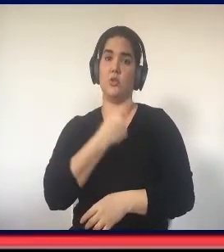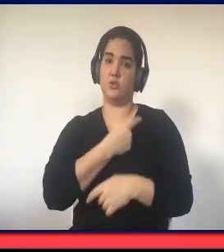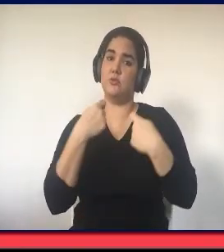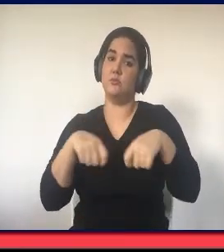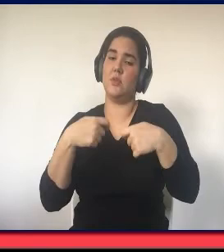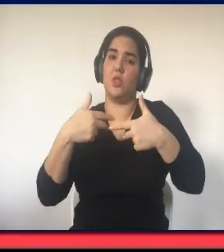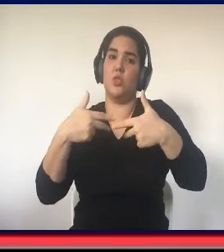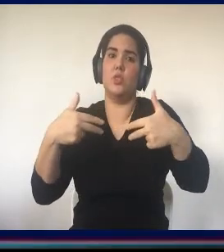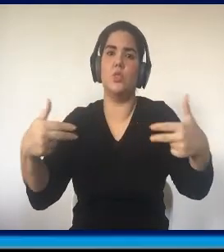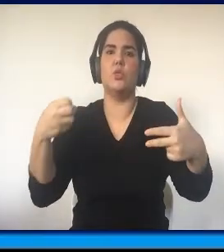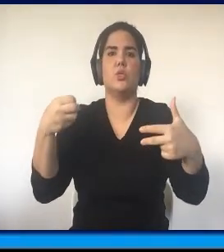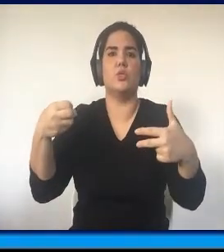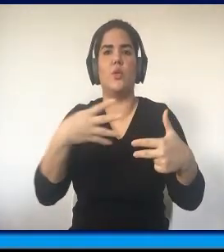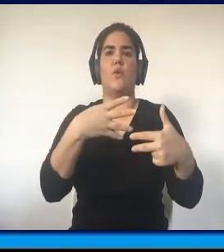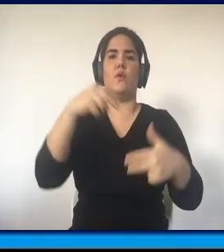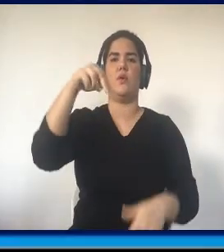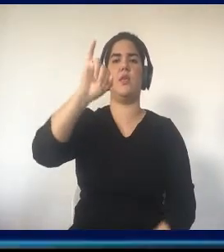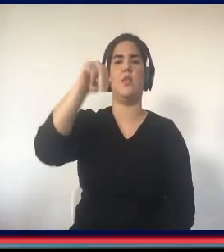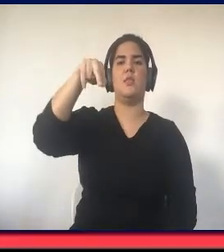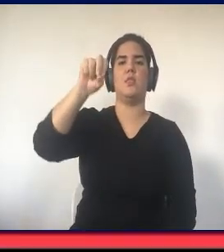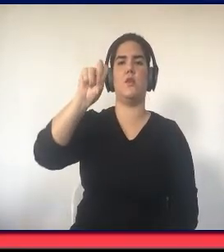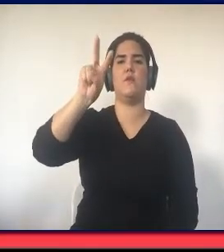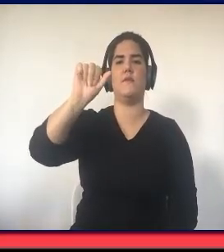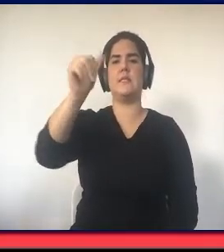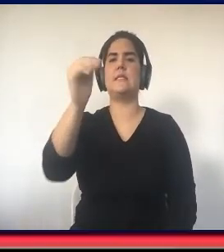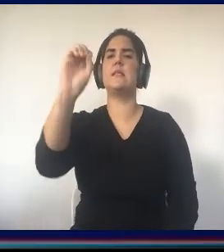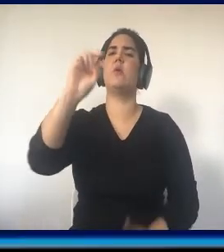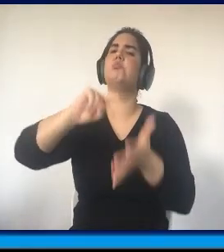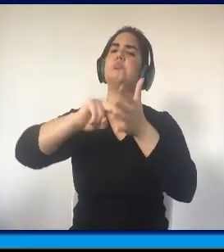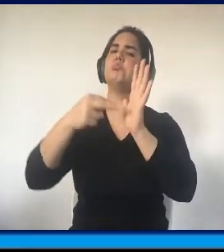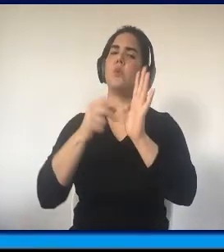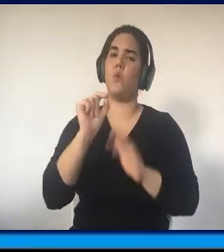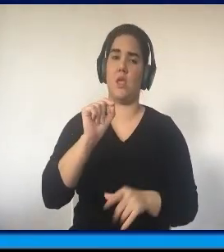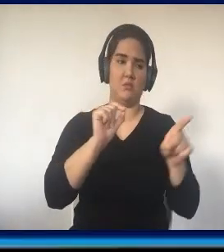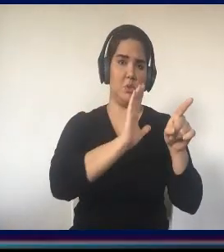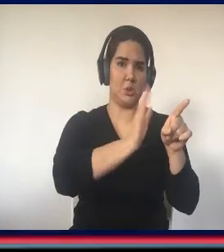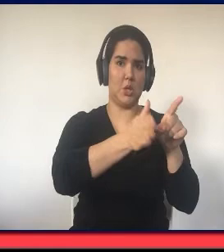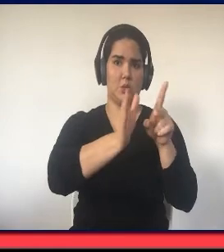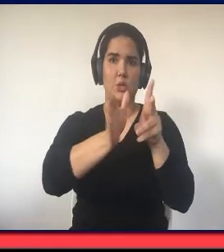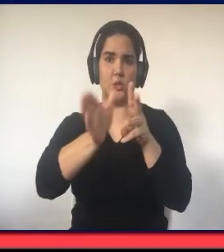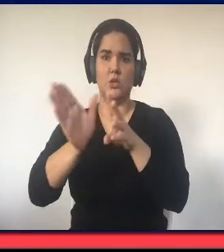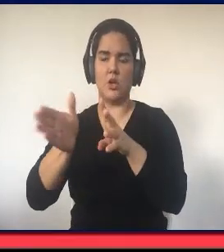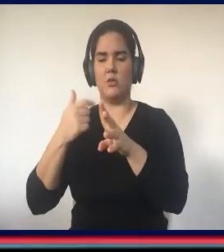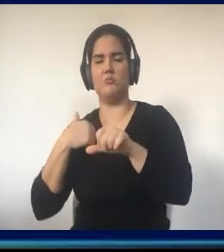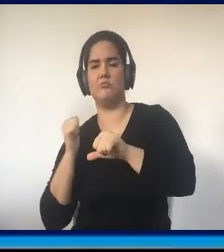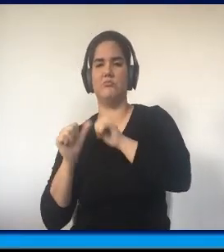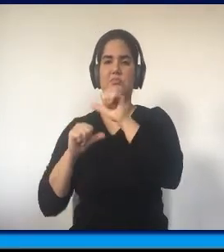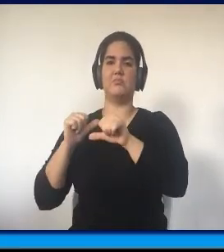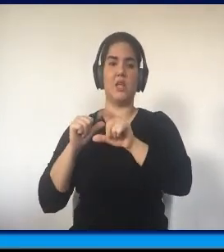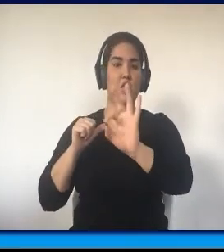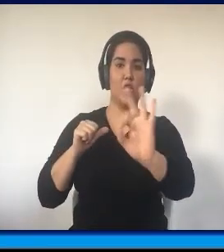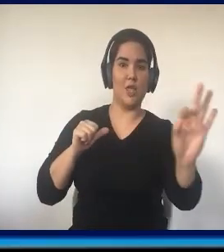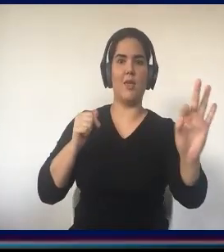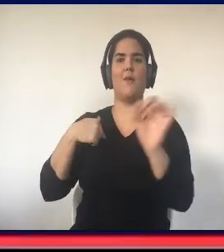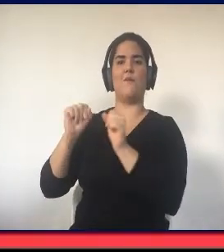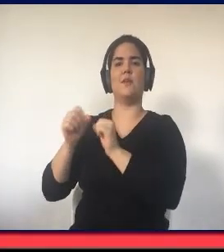inovação? É pegar aquilo que todo mundo tem e fazer aquilo que ninguém fez. E como que eu vou fazer isso? Eu não